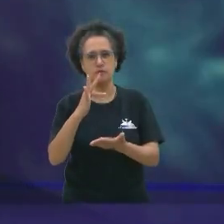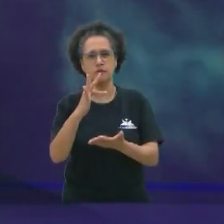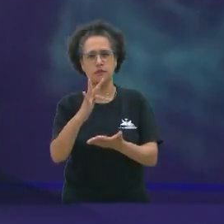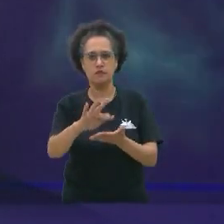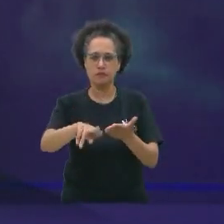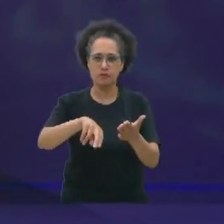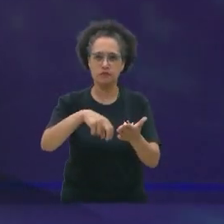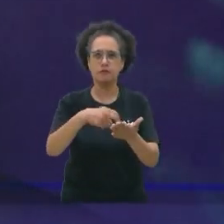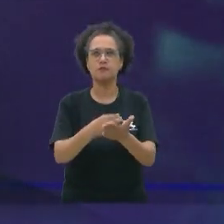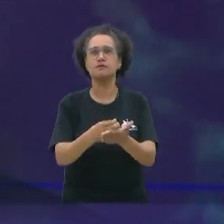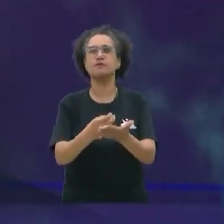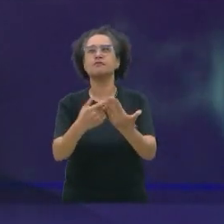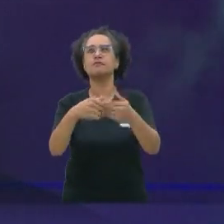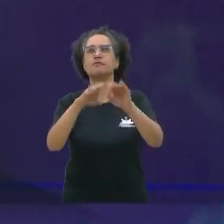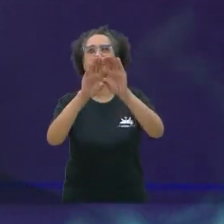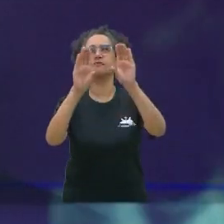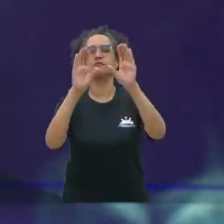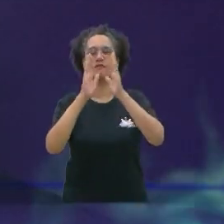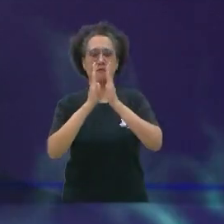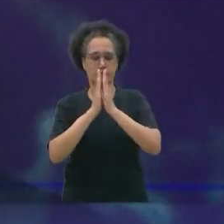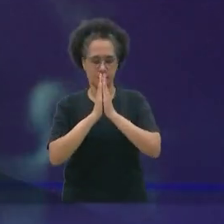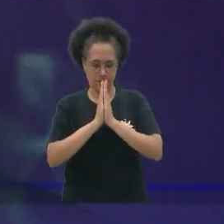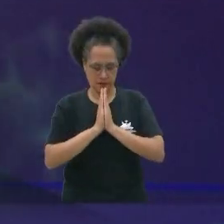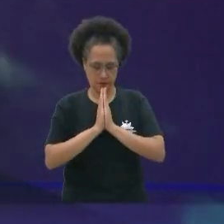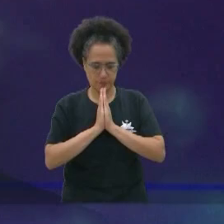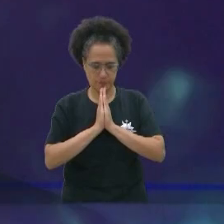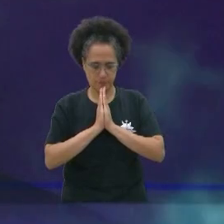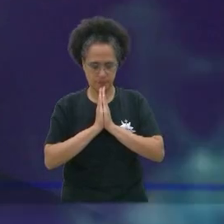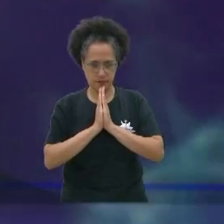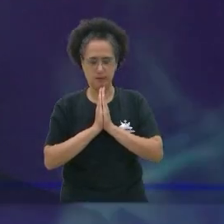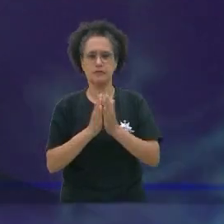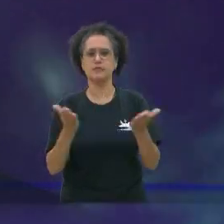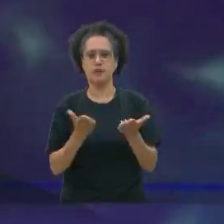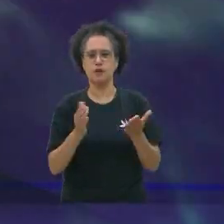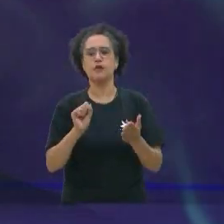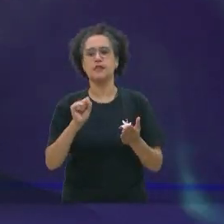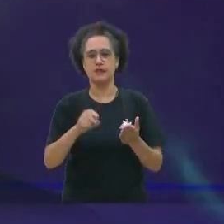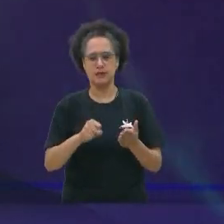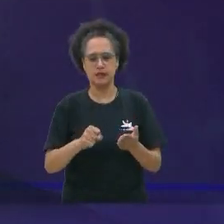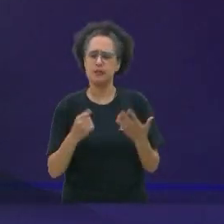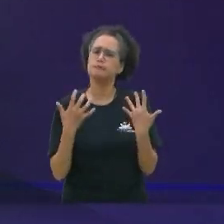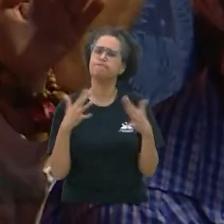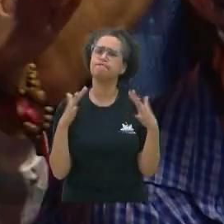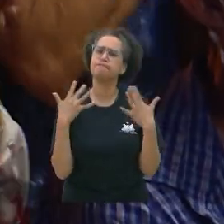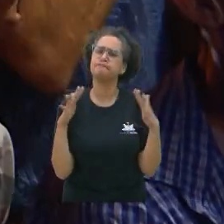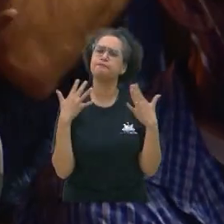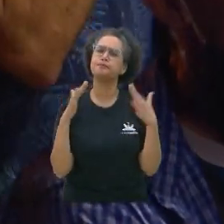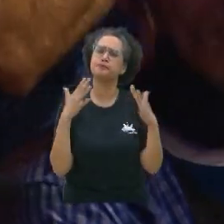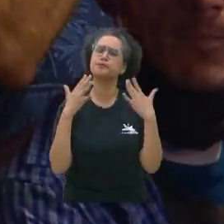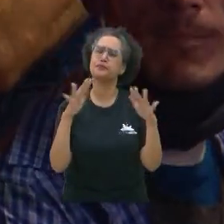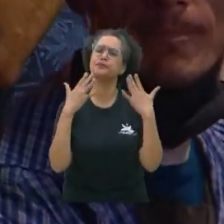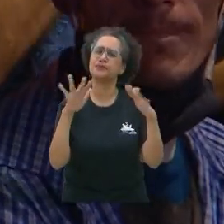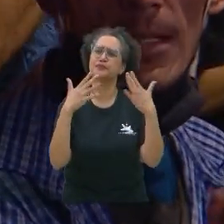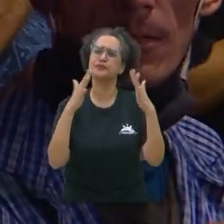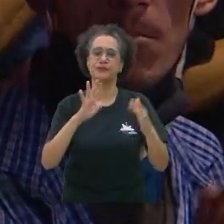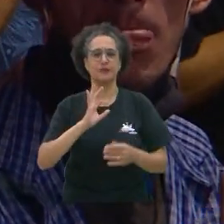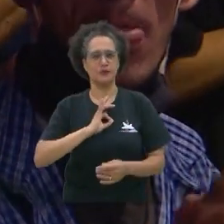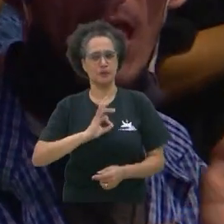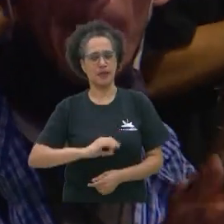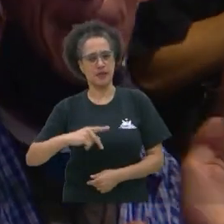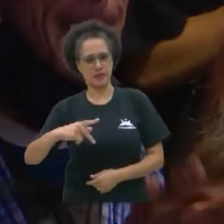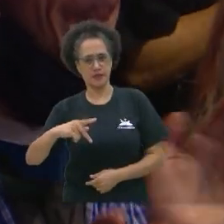na hora de nossa morte. Agora sim, vamos aplaudir o padre Pierre Maurício.